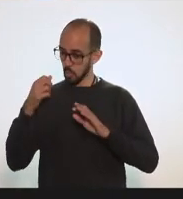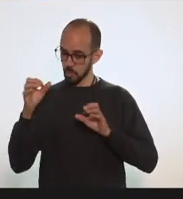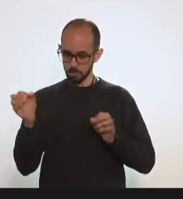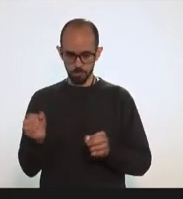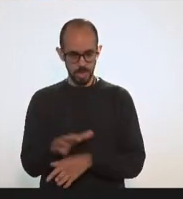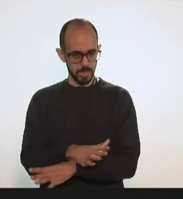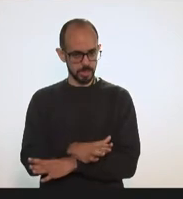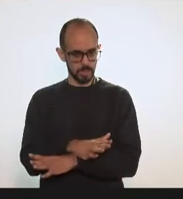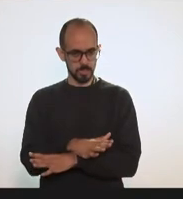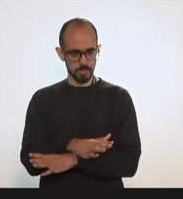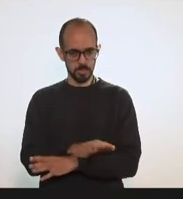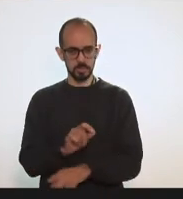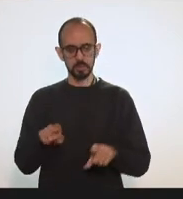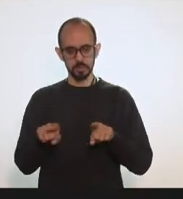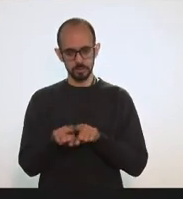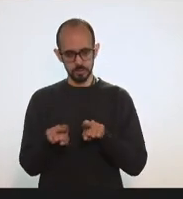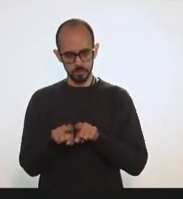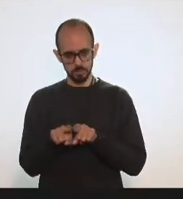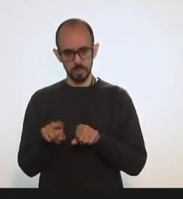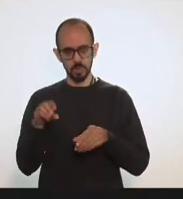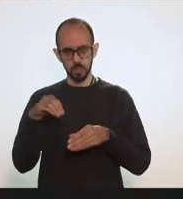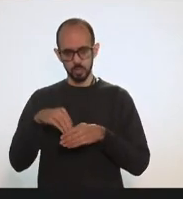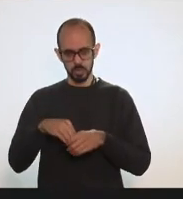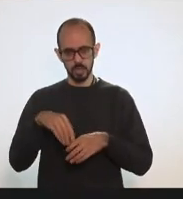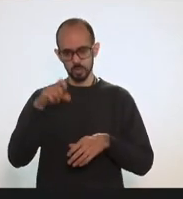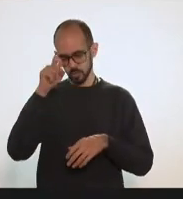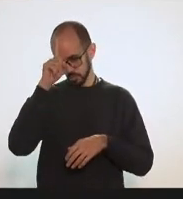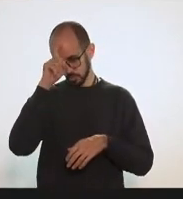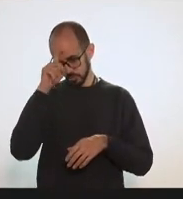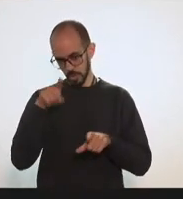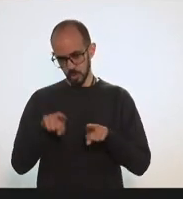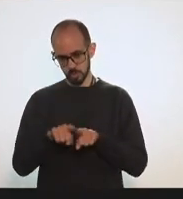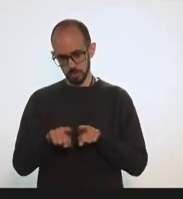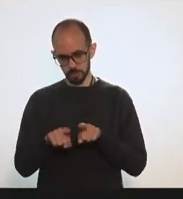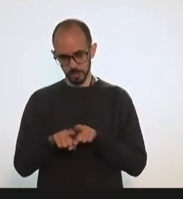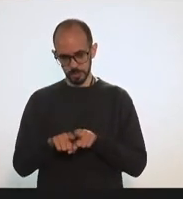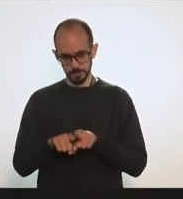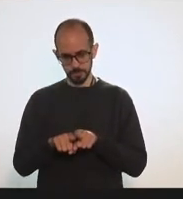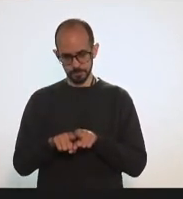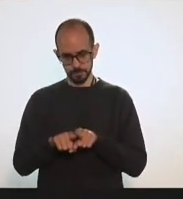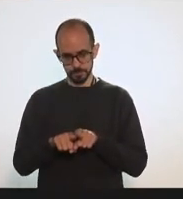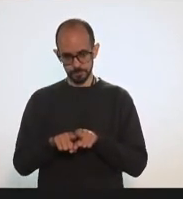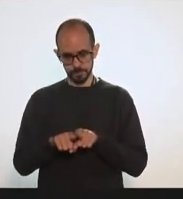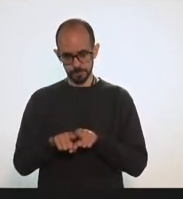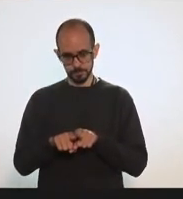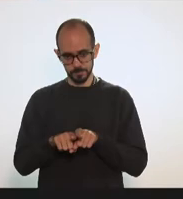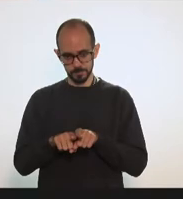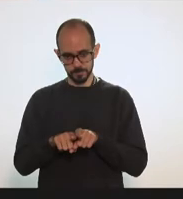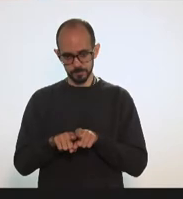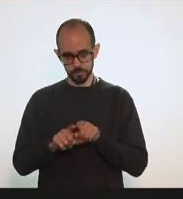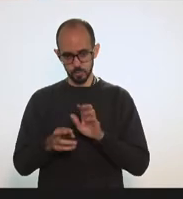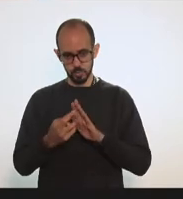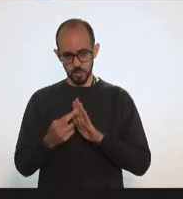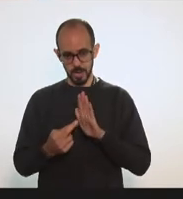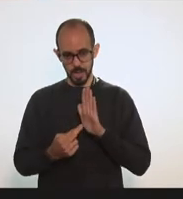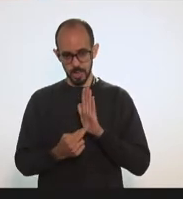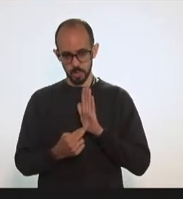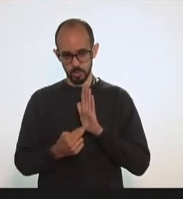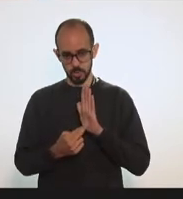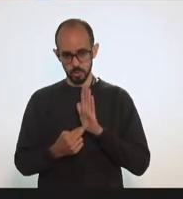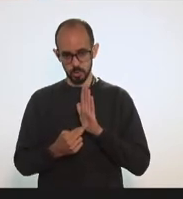também o Hospital Badim. Aliás, o relatório... O deputado Rodrigo Amorim foi